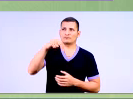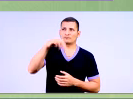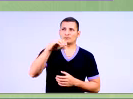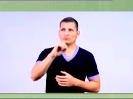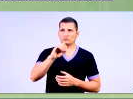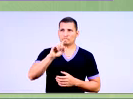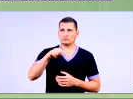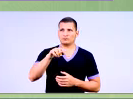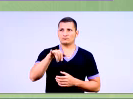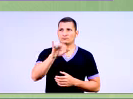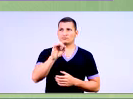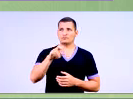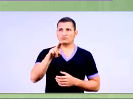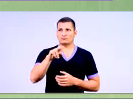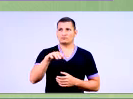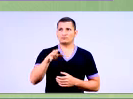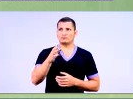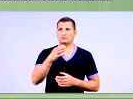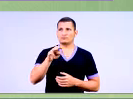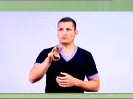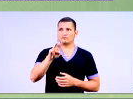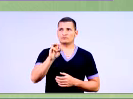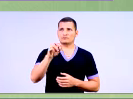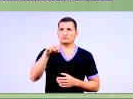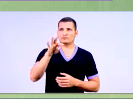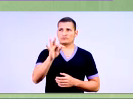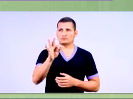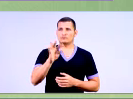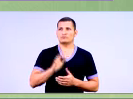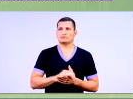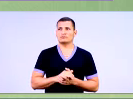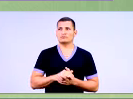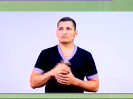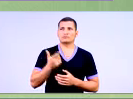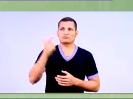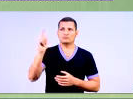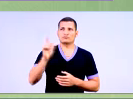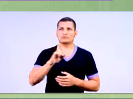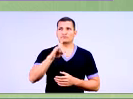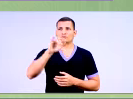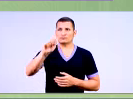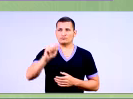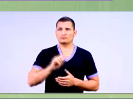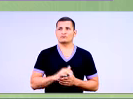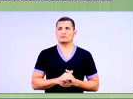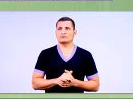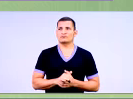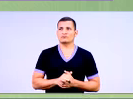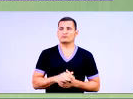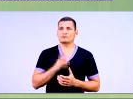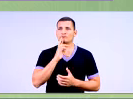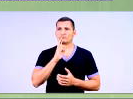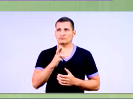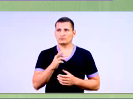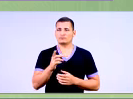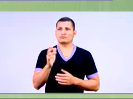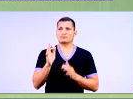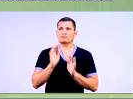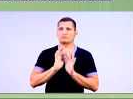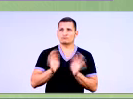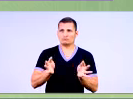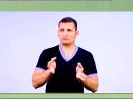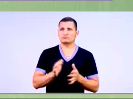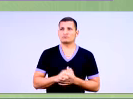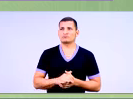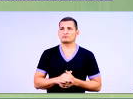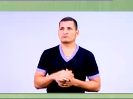pode ser para um outro dia, ok? Mas não, talvez, para o dia que eles perguntaram. Então, é uma resposta simples.